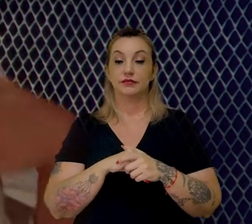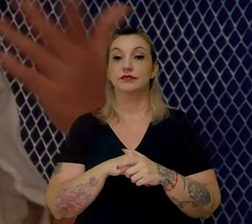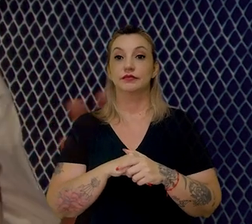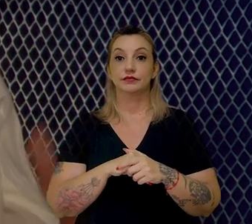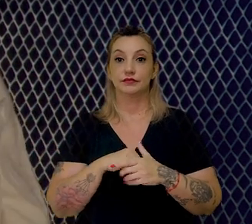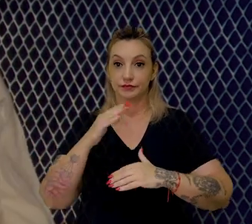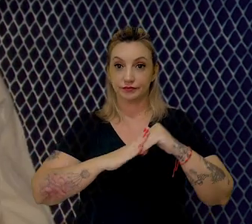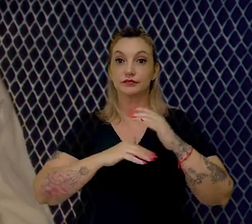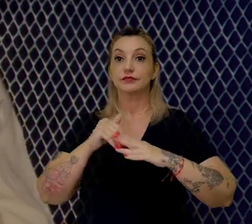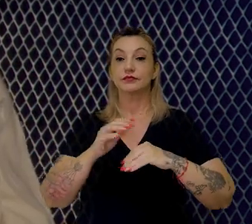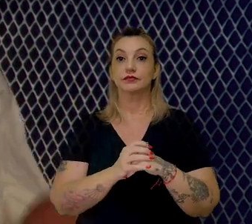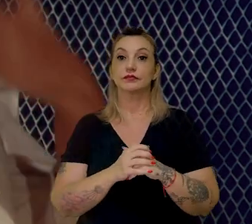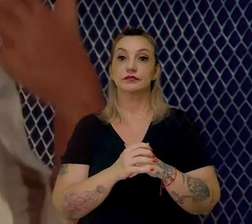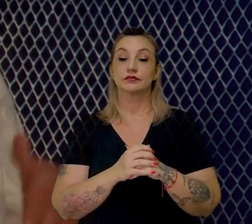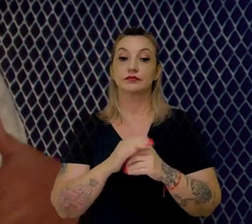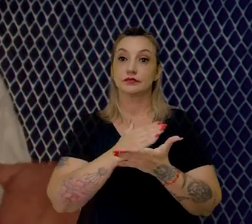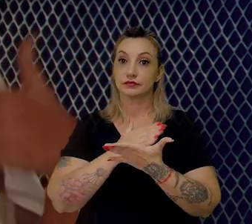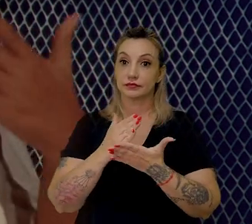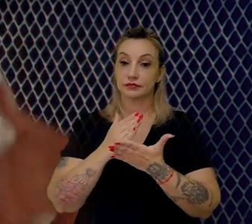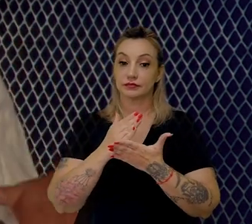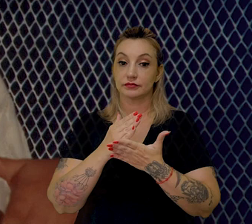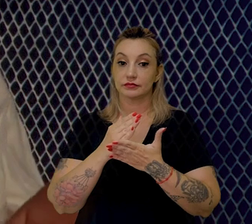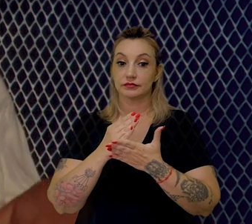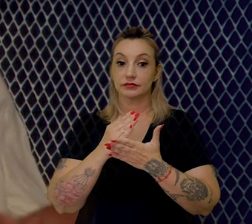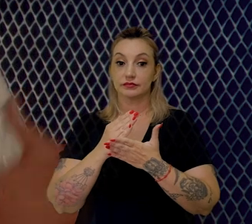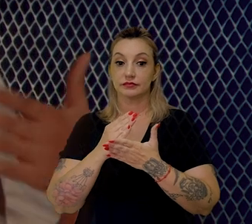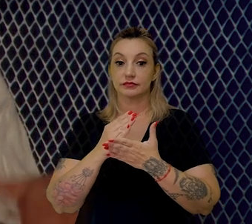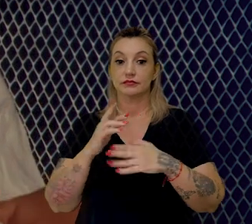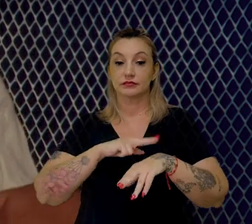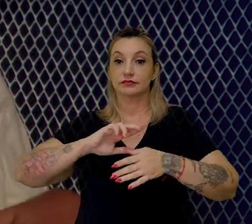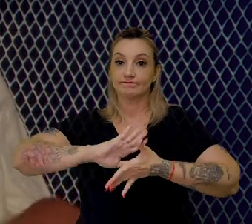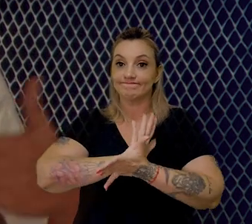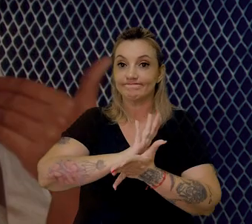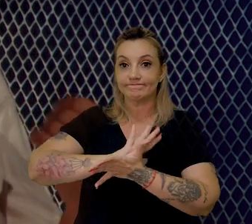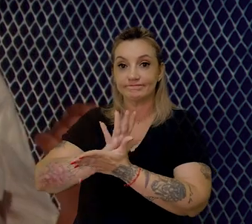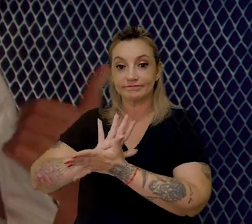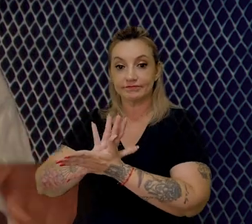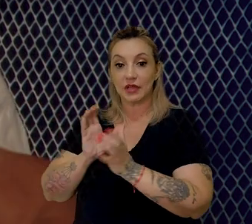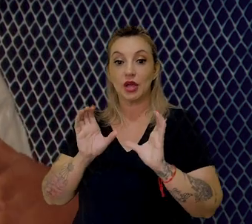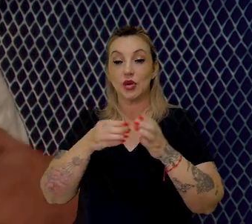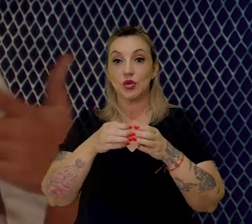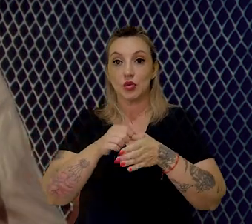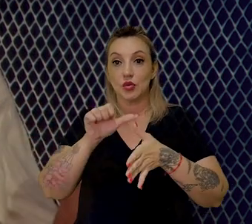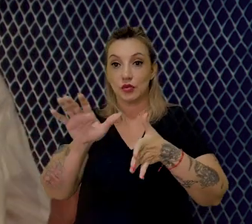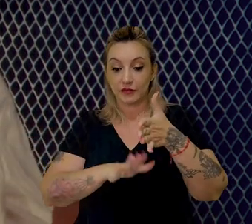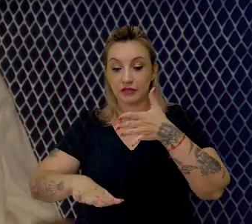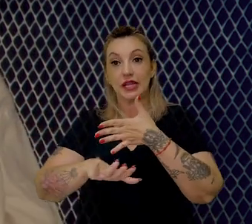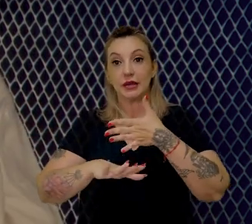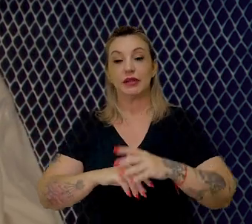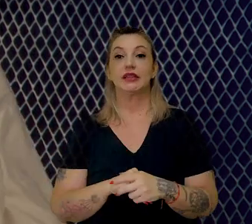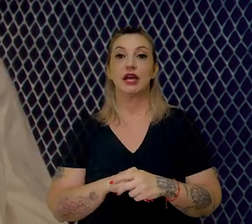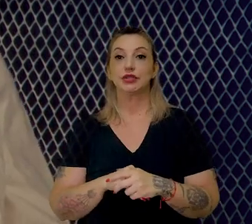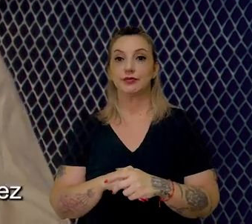estamos construindo a partir dessa racialização e marginalização desses grupos em situação de